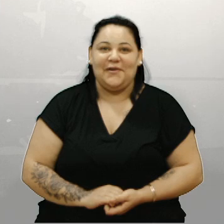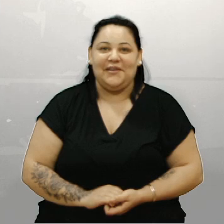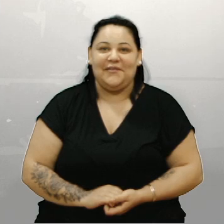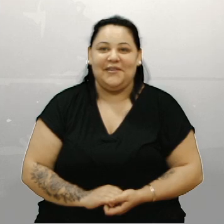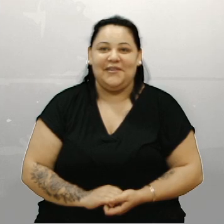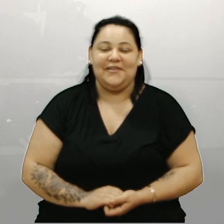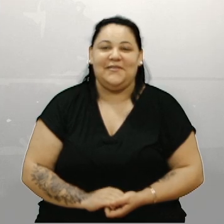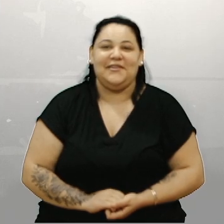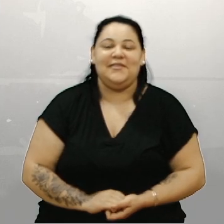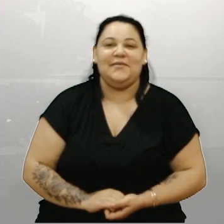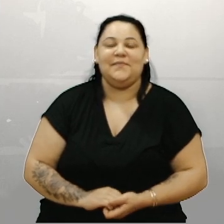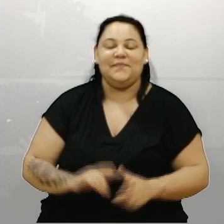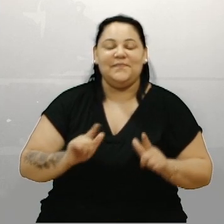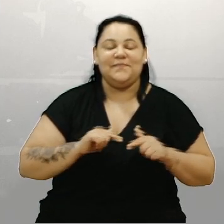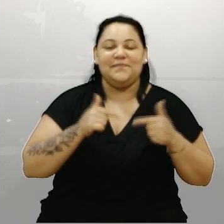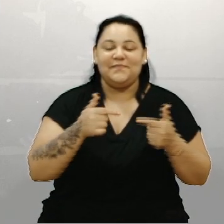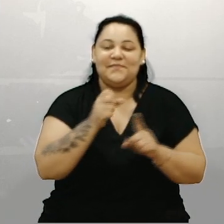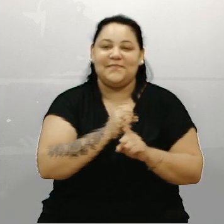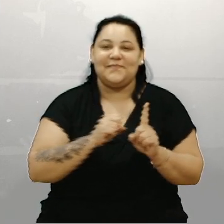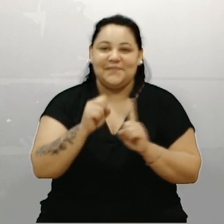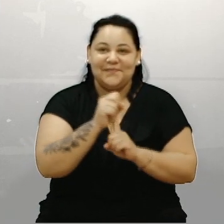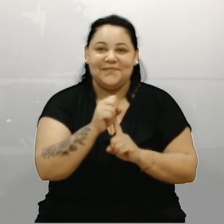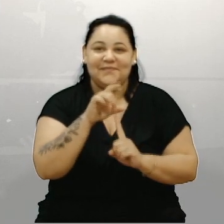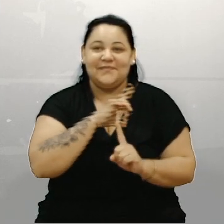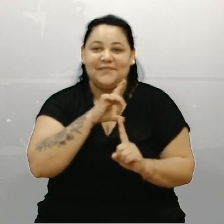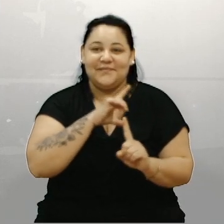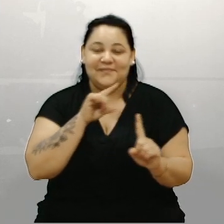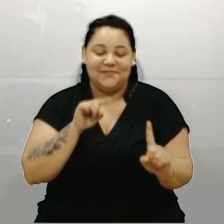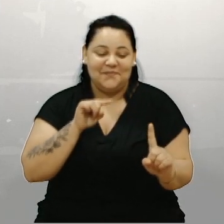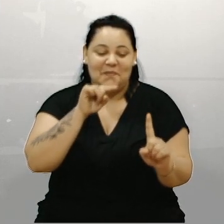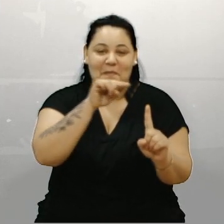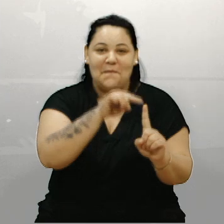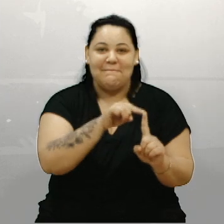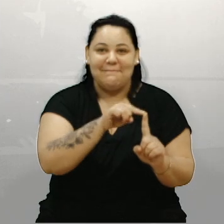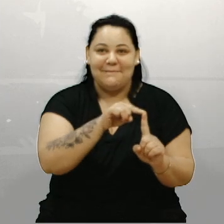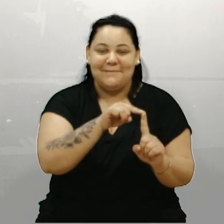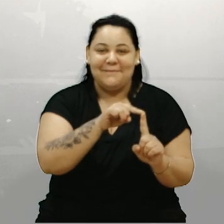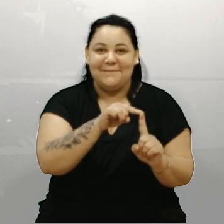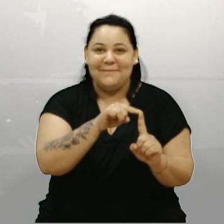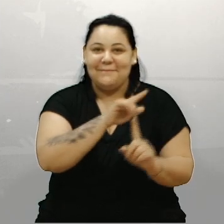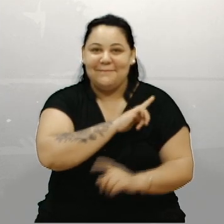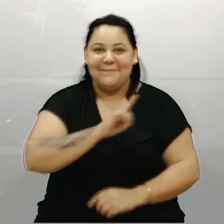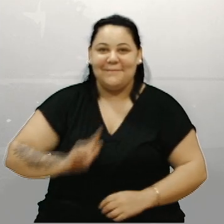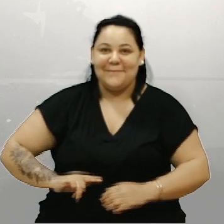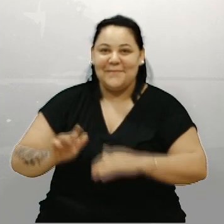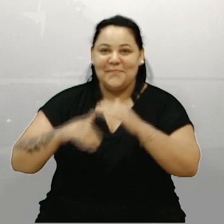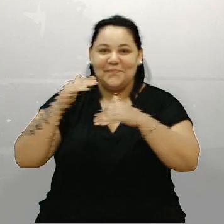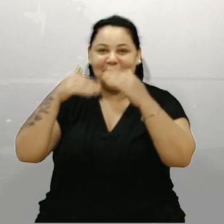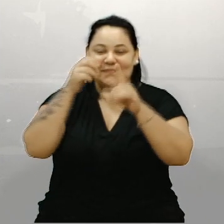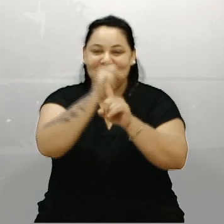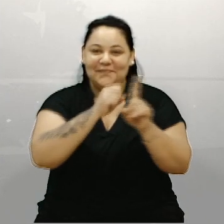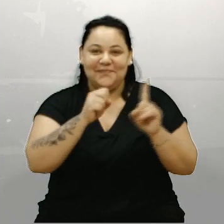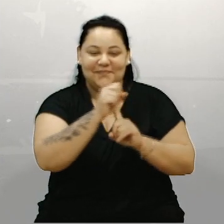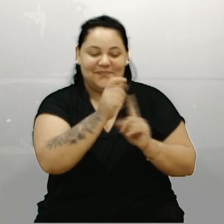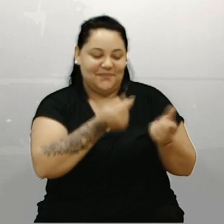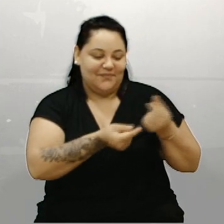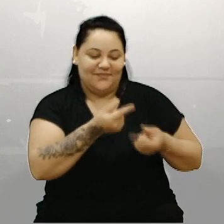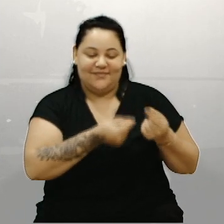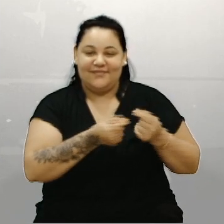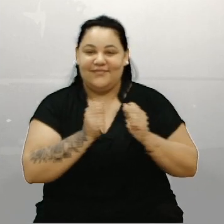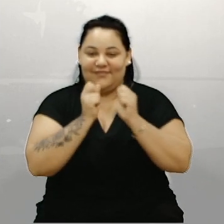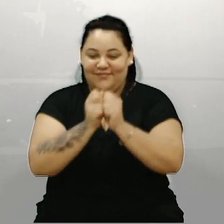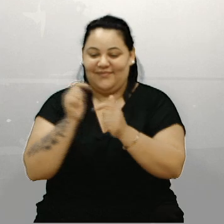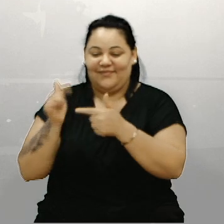Social. A FGTAS tem como missão promover o desenvolvimento social e econômico através do